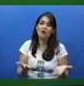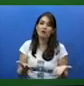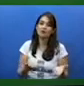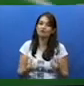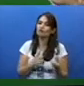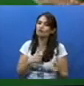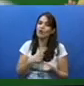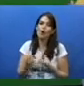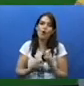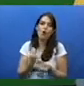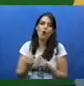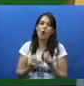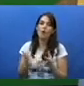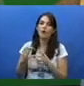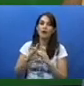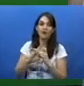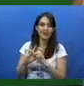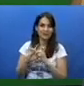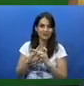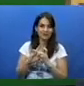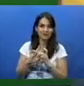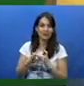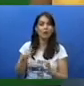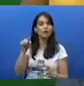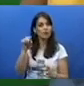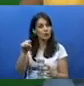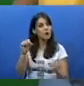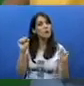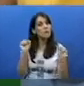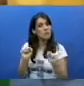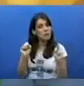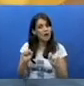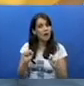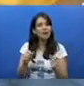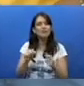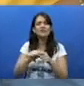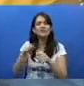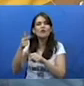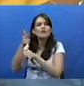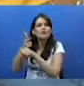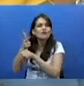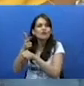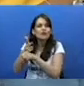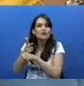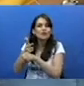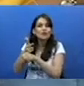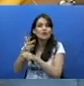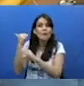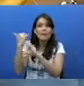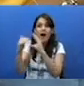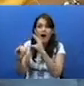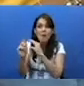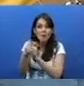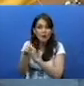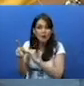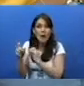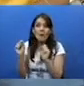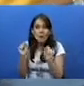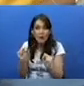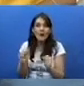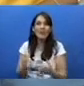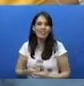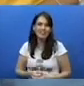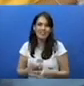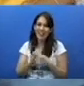fica aqui a nossa sugestão. Se você quiser contar em forma de um videozinho e mandar para a sua professora, eu